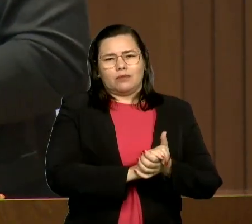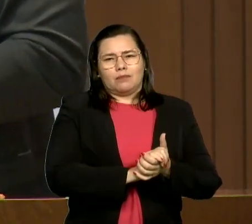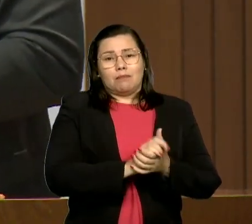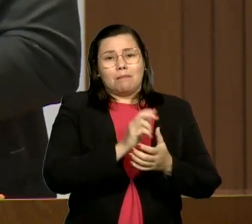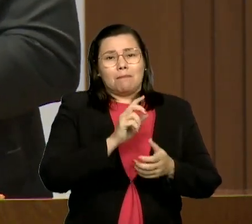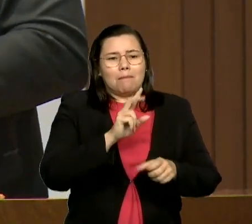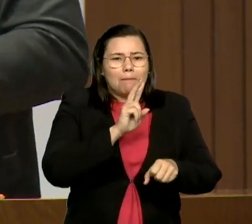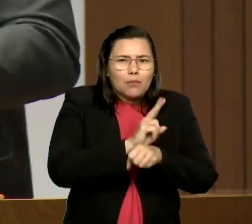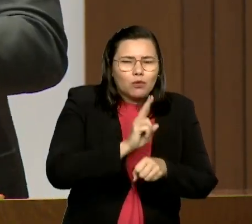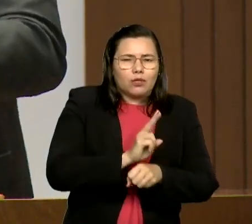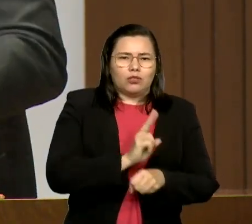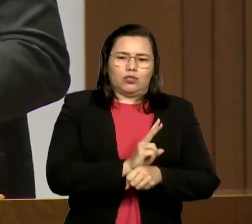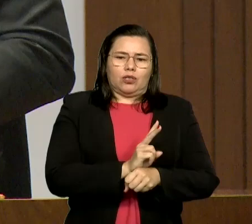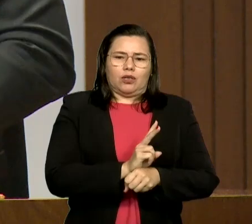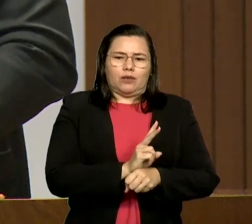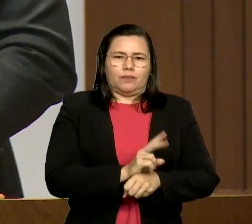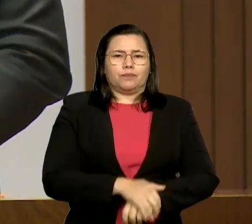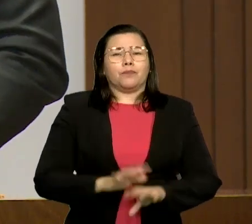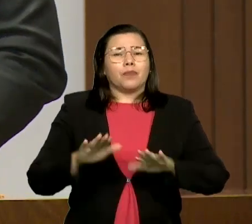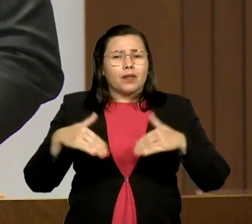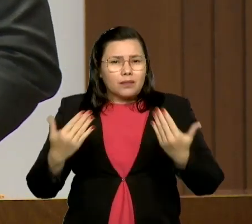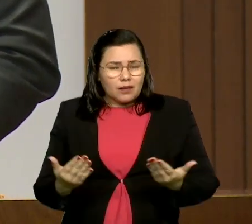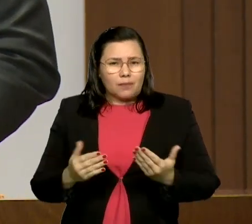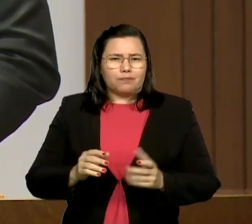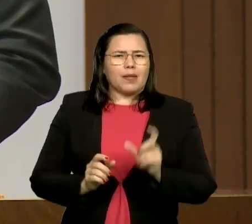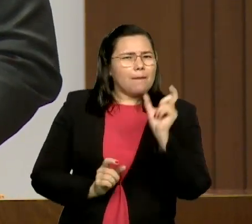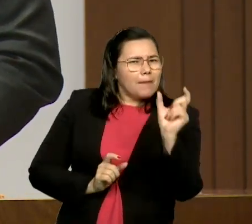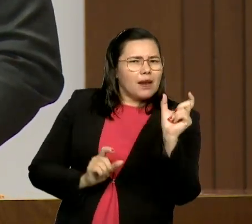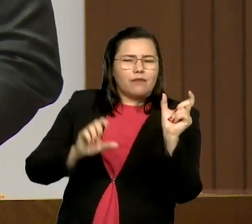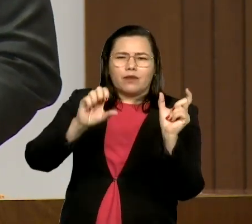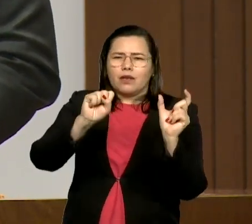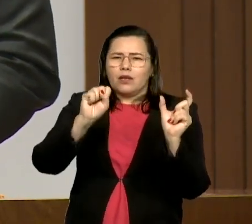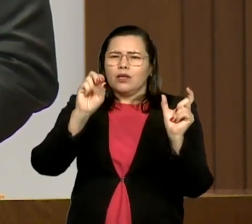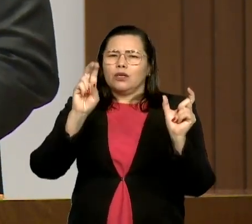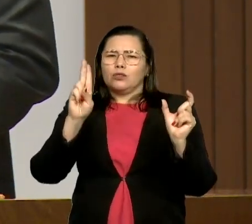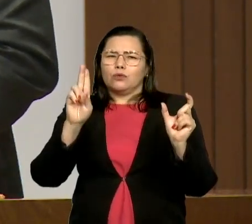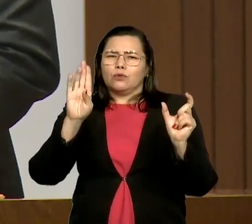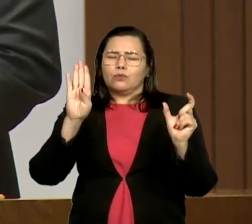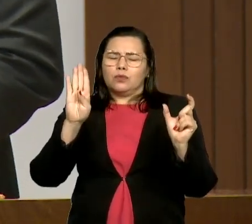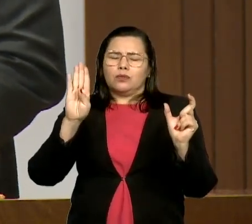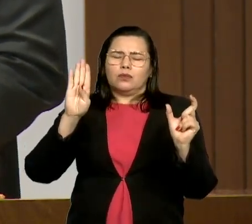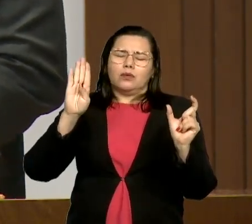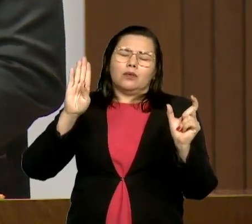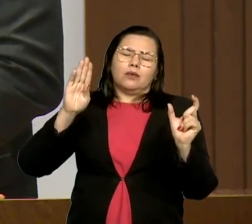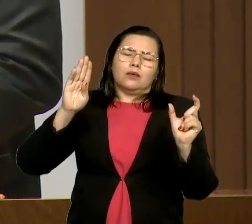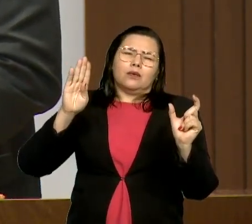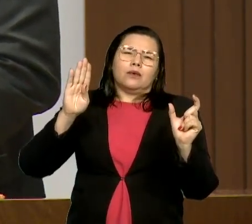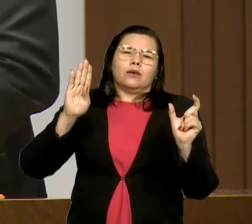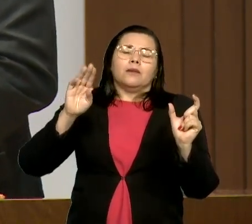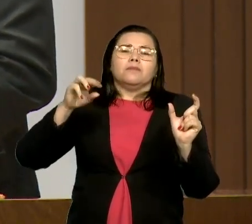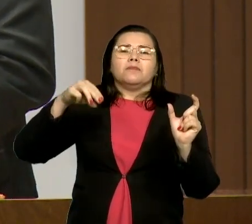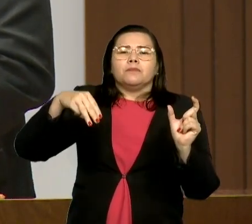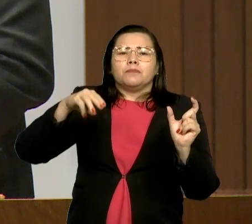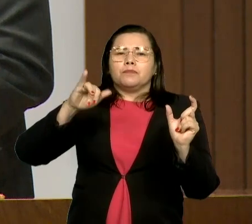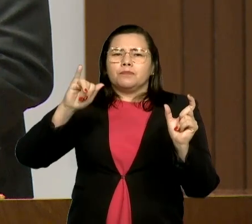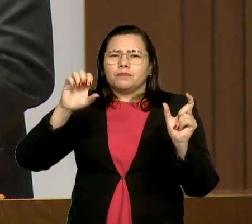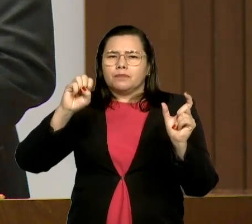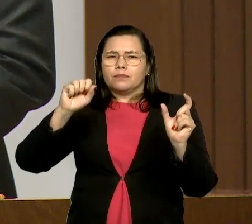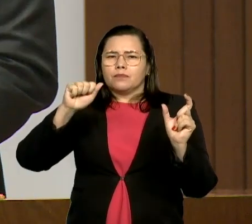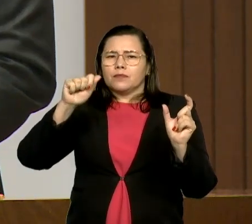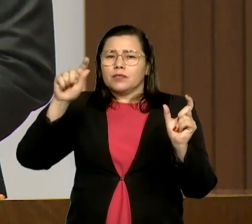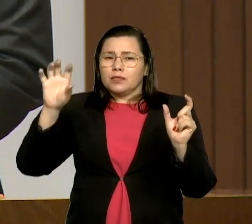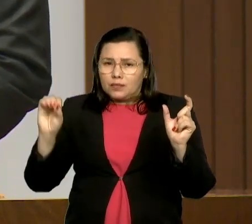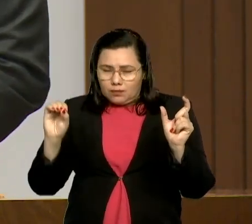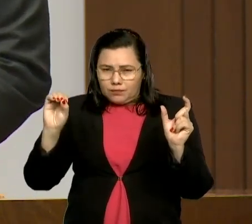marido. Ceder a todos os desejos. Ela não tem que ceder a nada que não seja conforme a palavra de Deus.